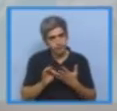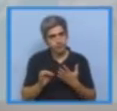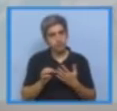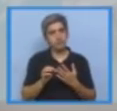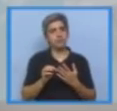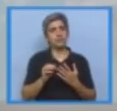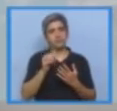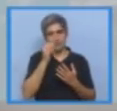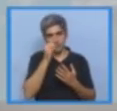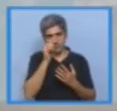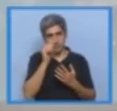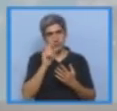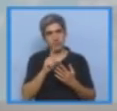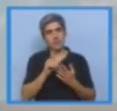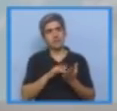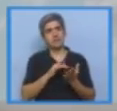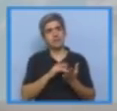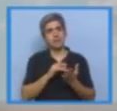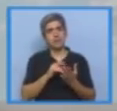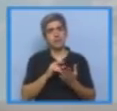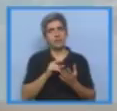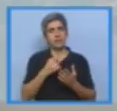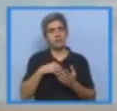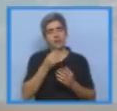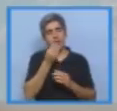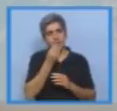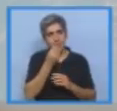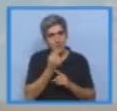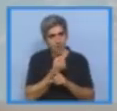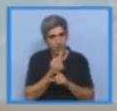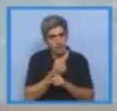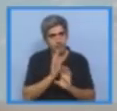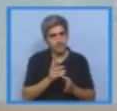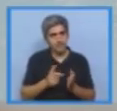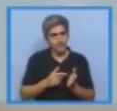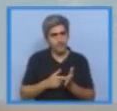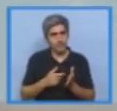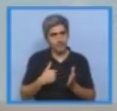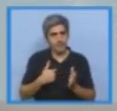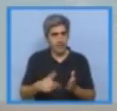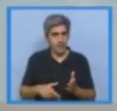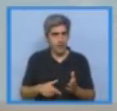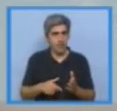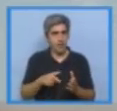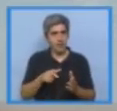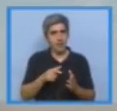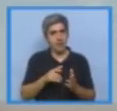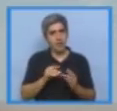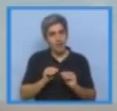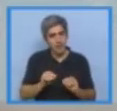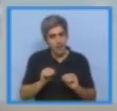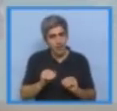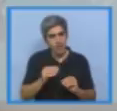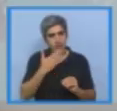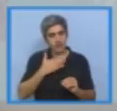partindo daquilo que é mais concreto, que é a necessidade de nos alimentarmos, termos esta catequese que Jesus